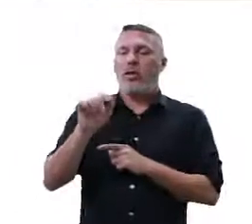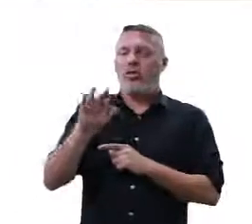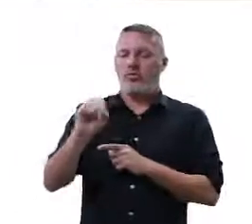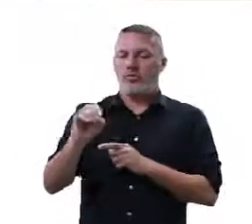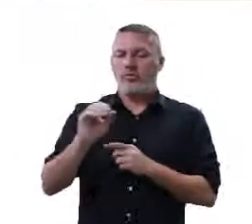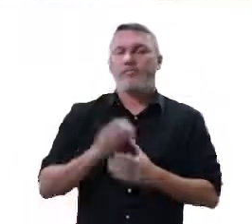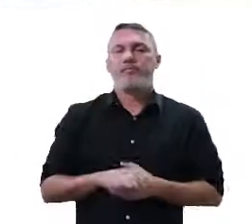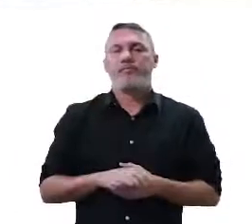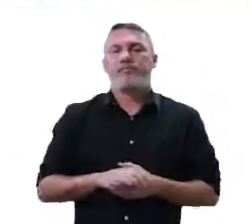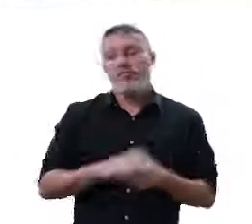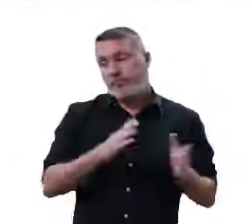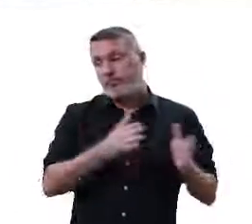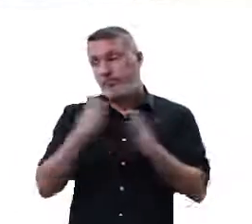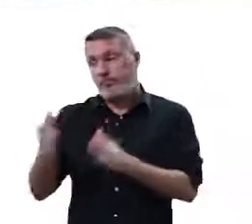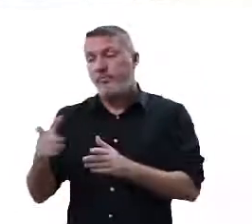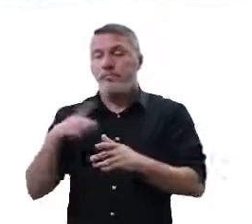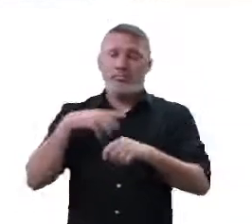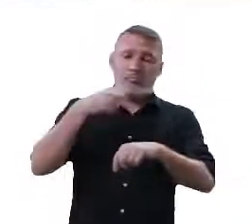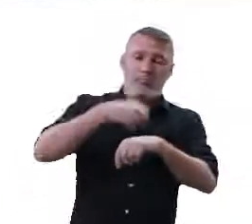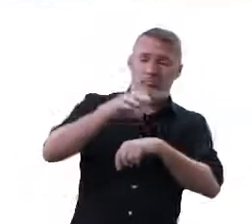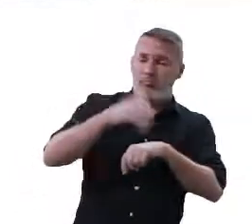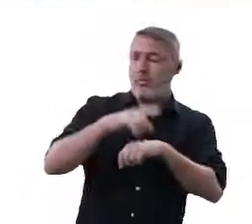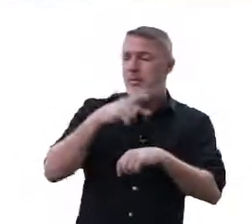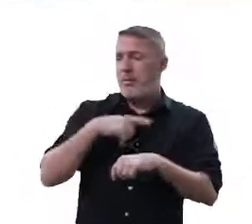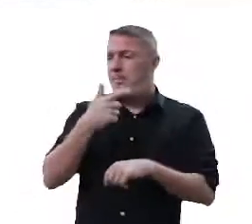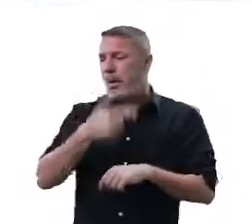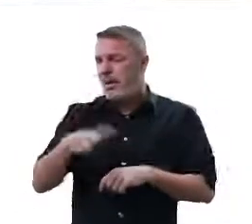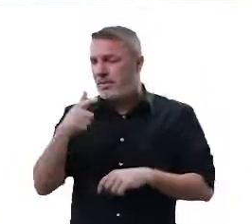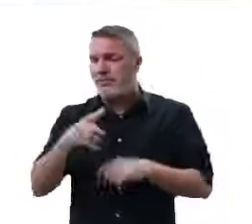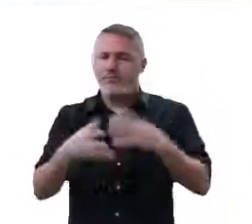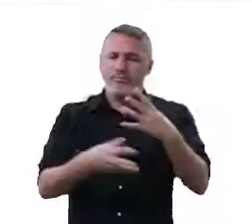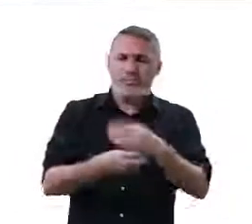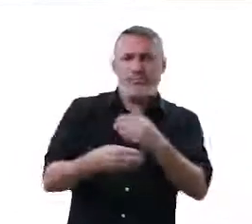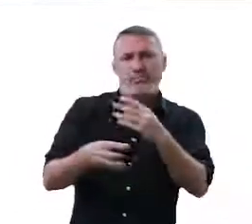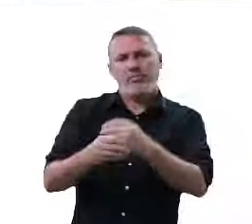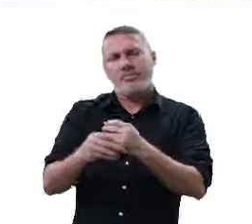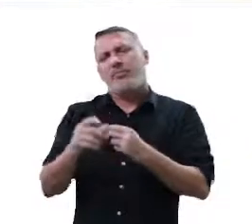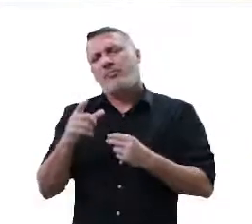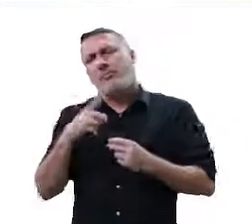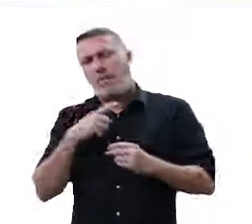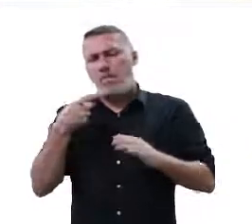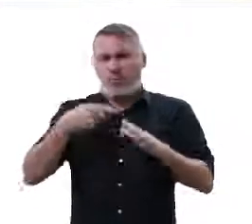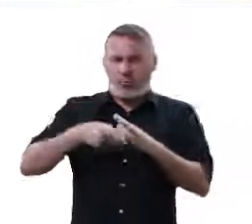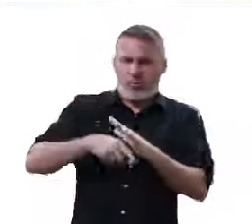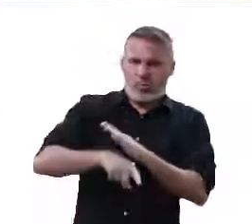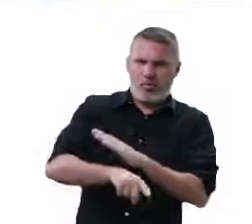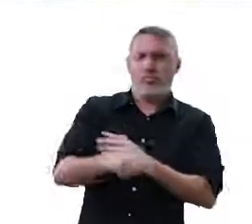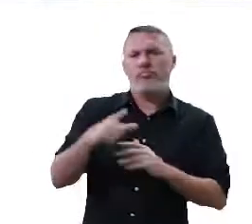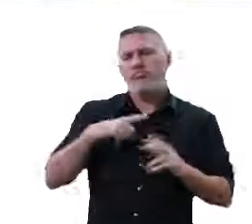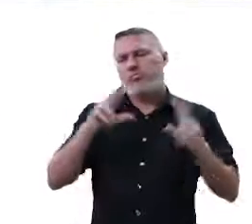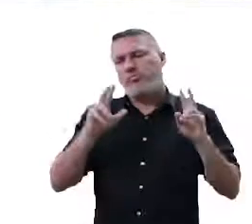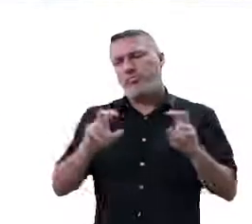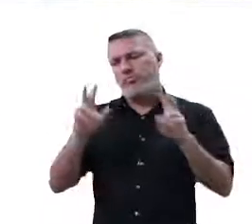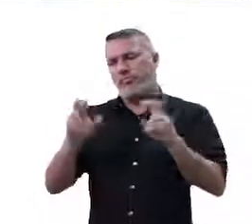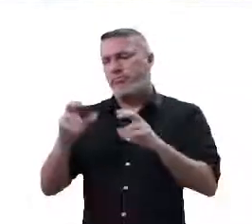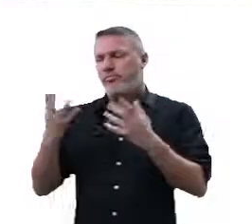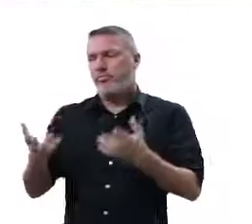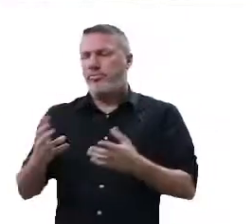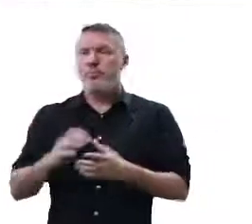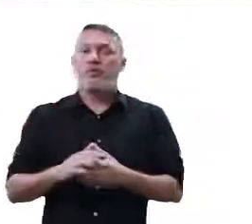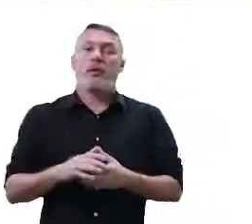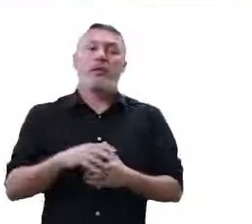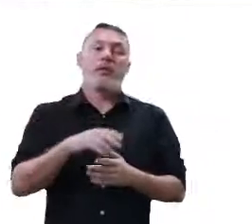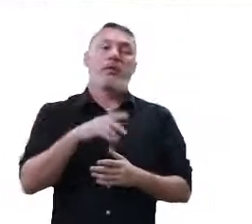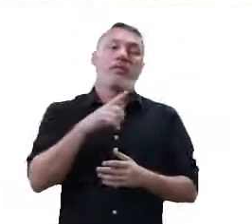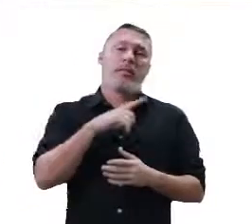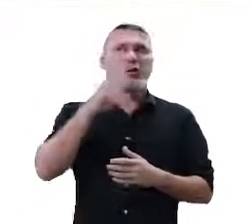as definições com maior, digamos assim, um pouco mais de aprofundamento, né? Então, olha, a forma